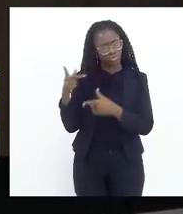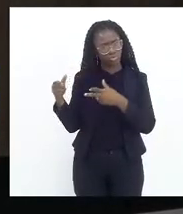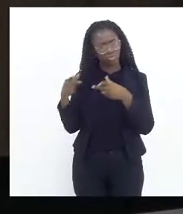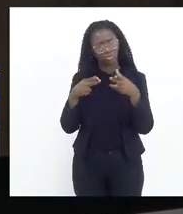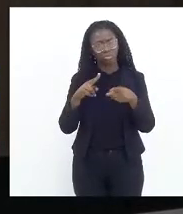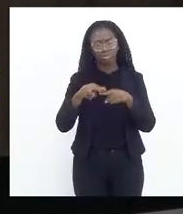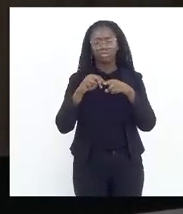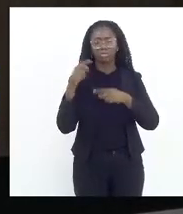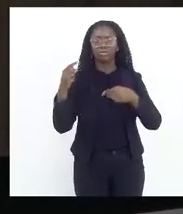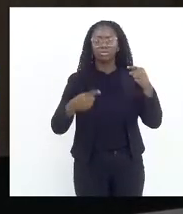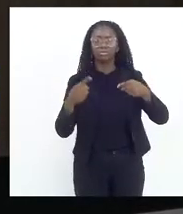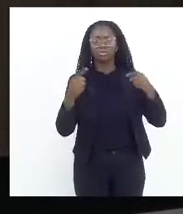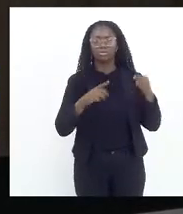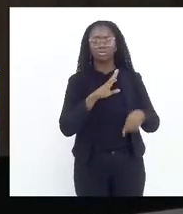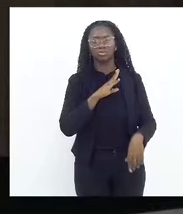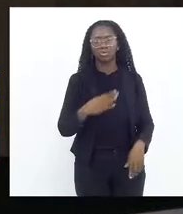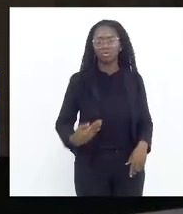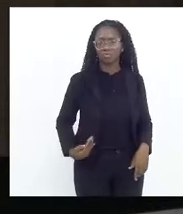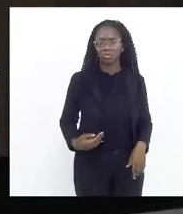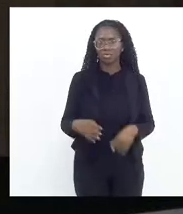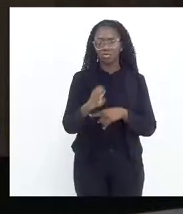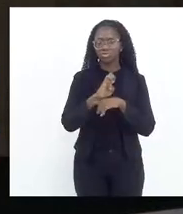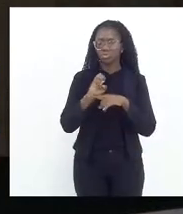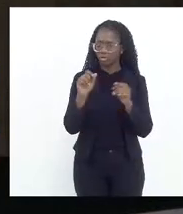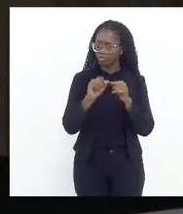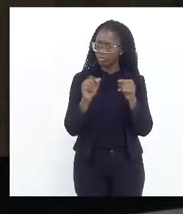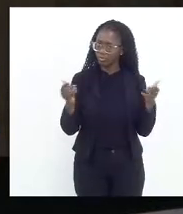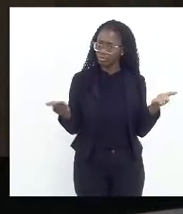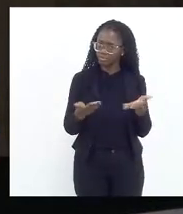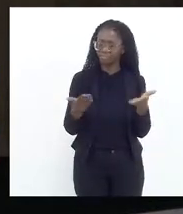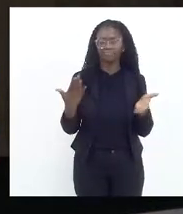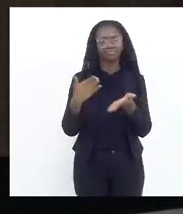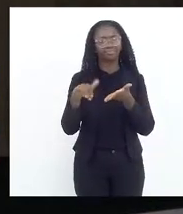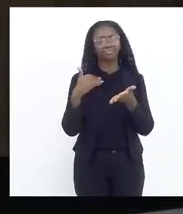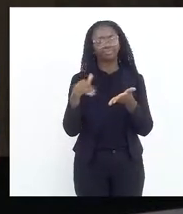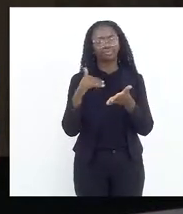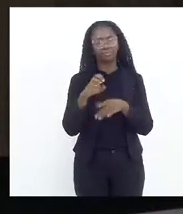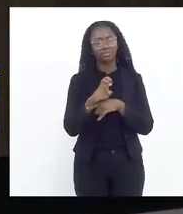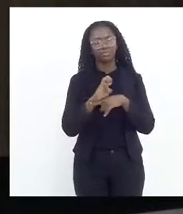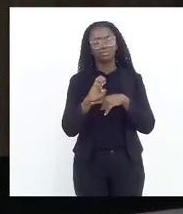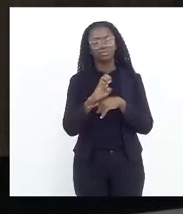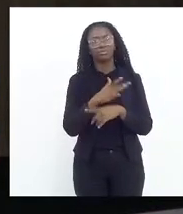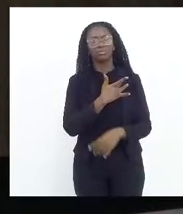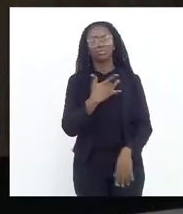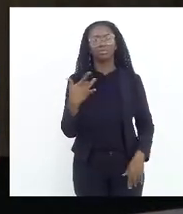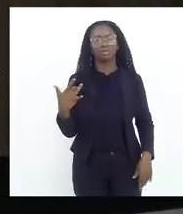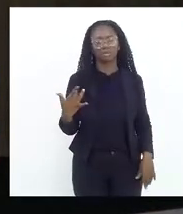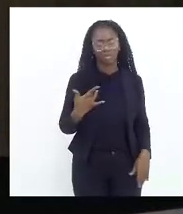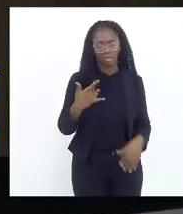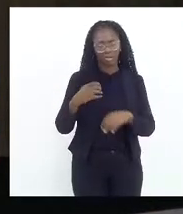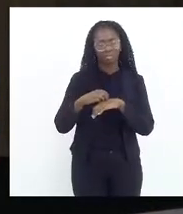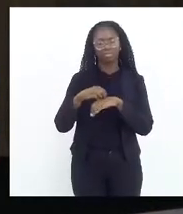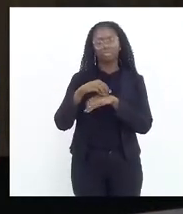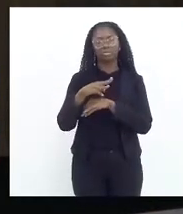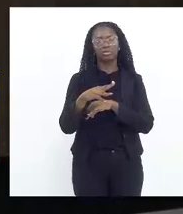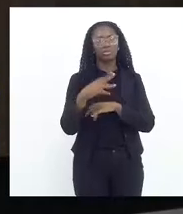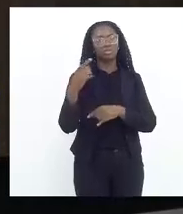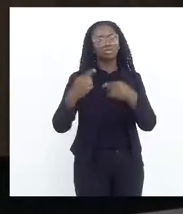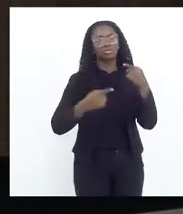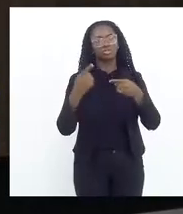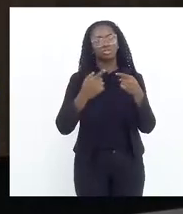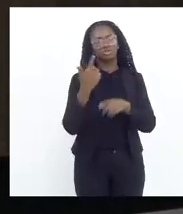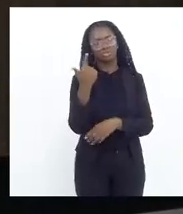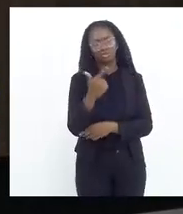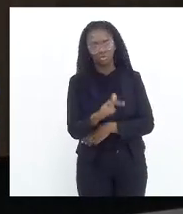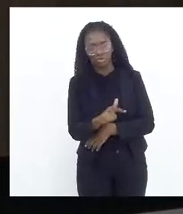que o governo do Estado está fazendo. E a Secretaria de Estado de Saúde encaminhou alguns parâmetros para uma rediscussão